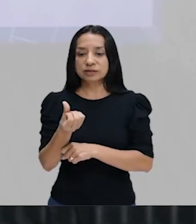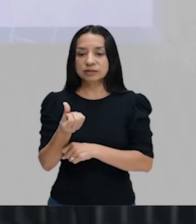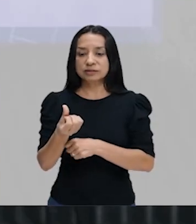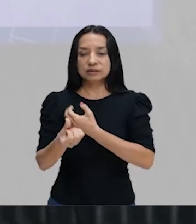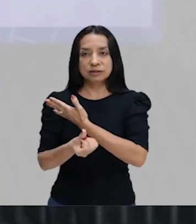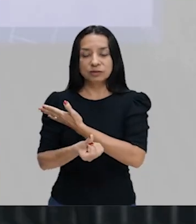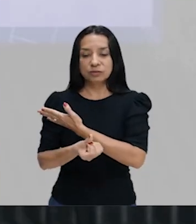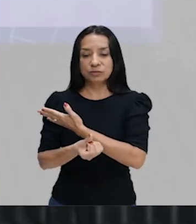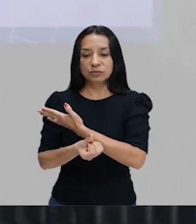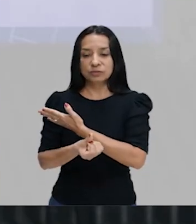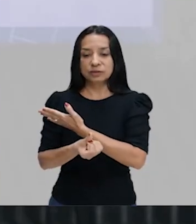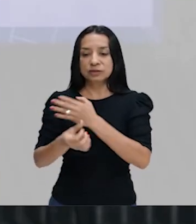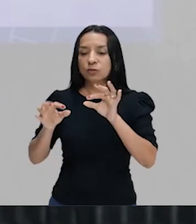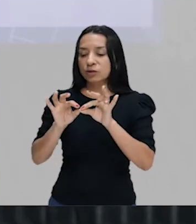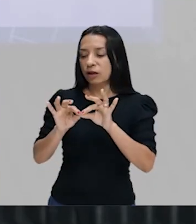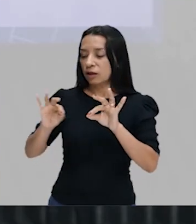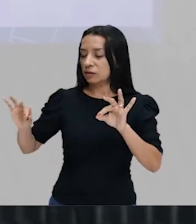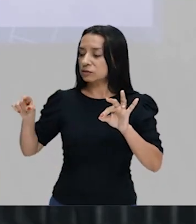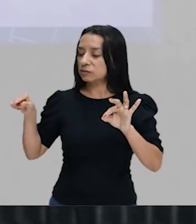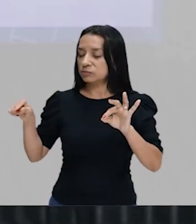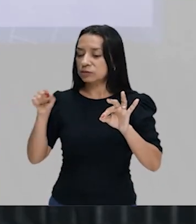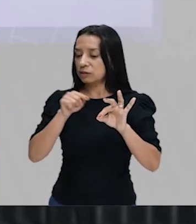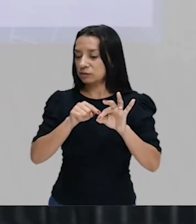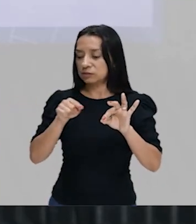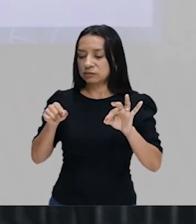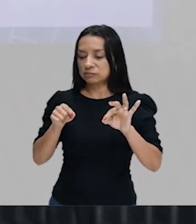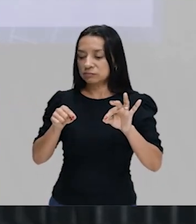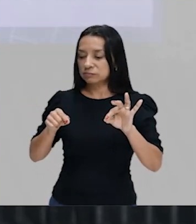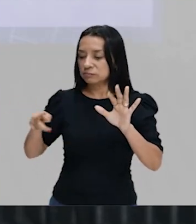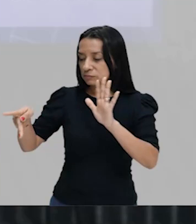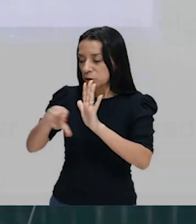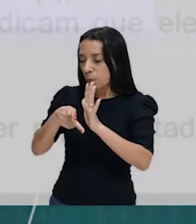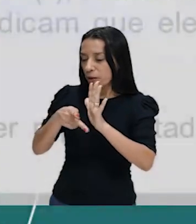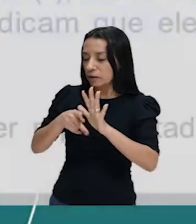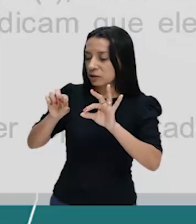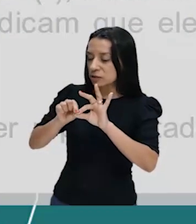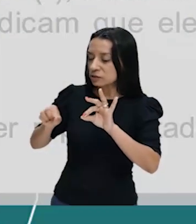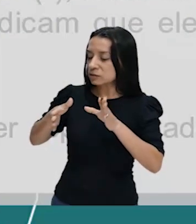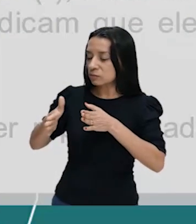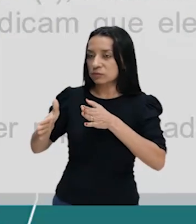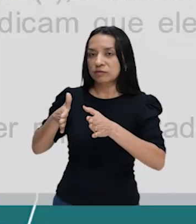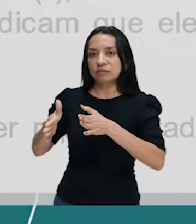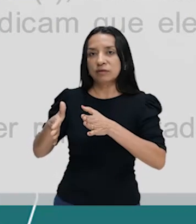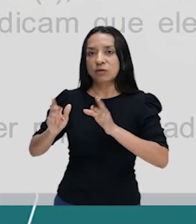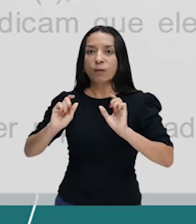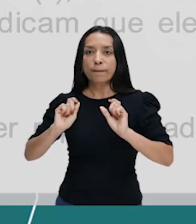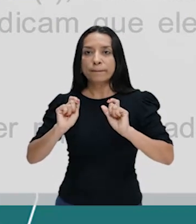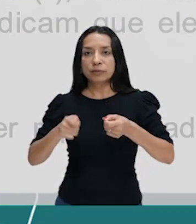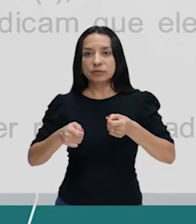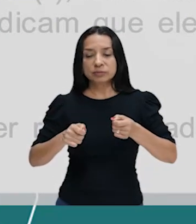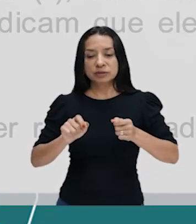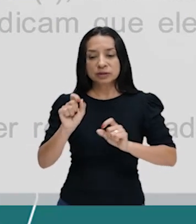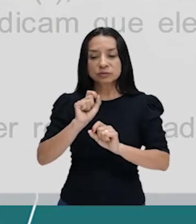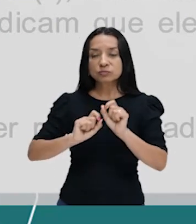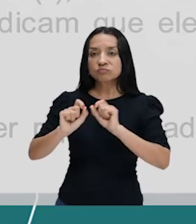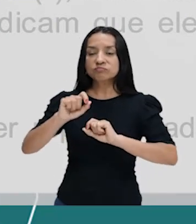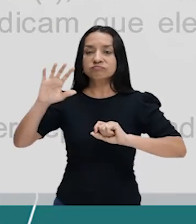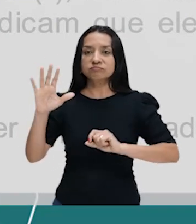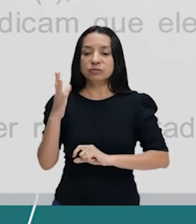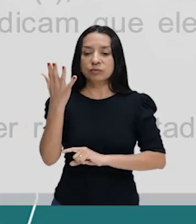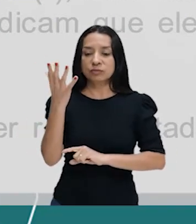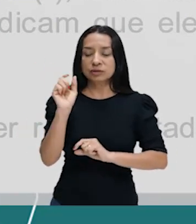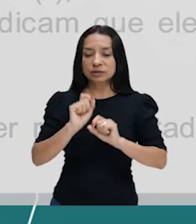caso, são extremidades, mas não pertencem ao intervalo, ok? Não é uma possibilidade. E quando isso acontece,